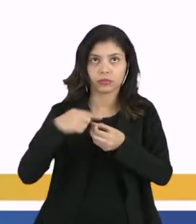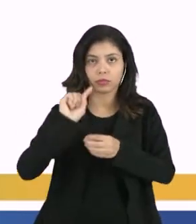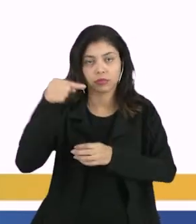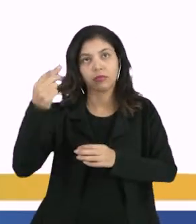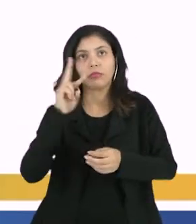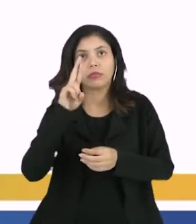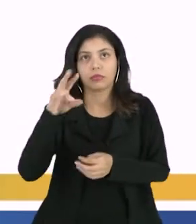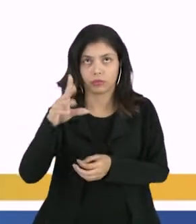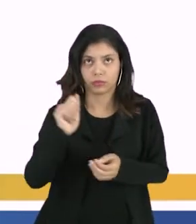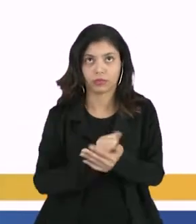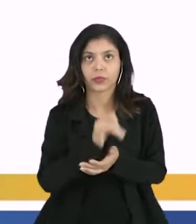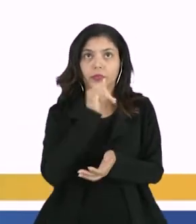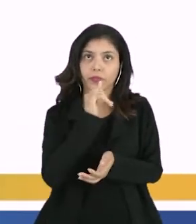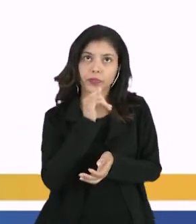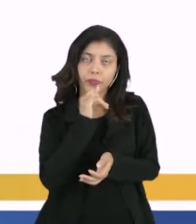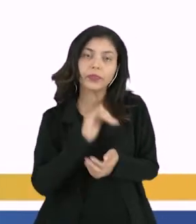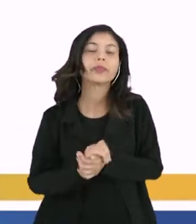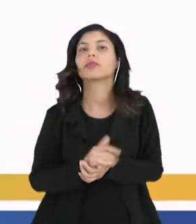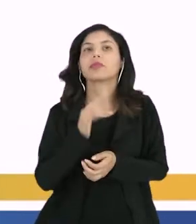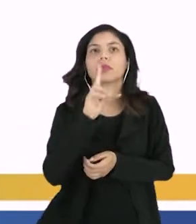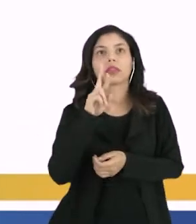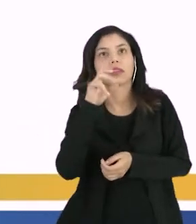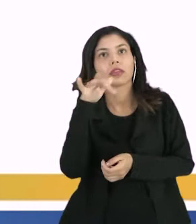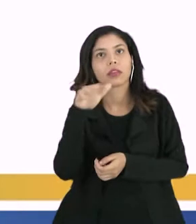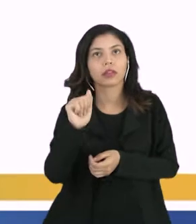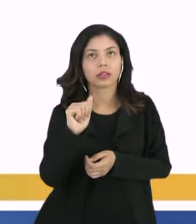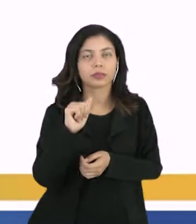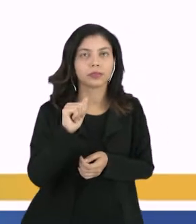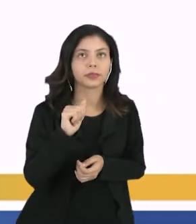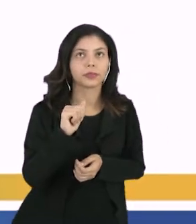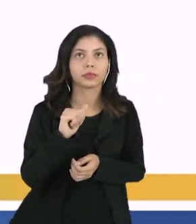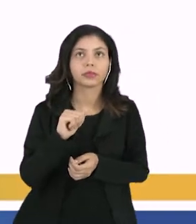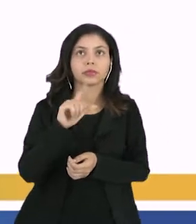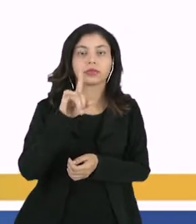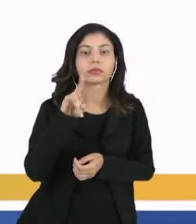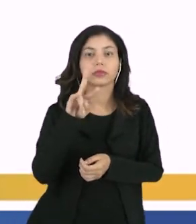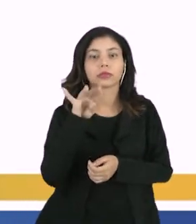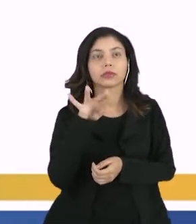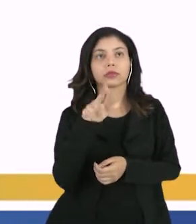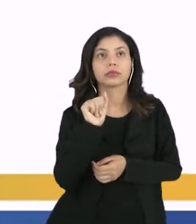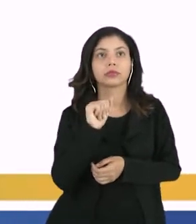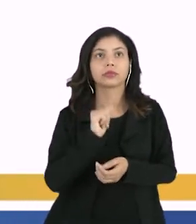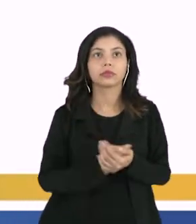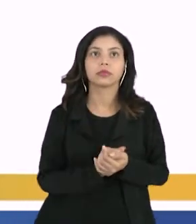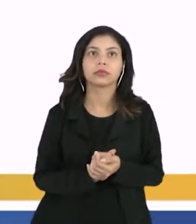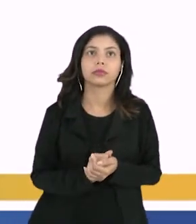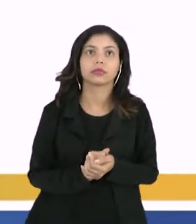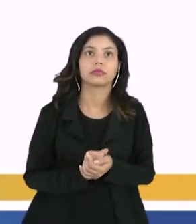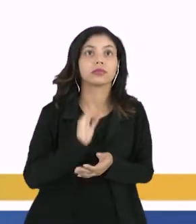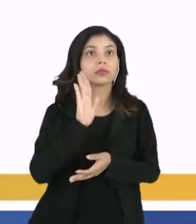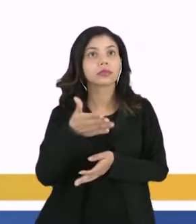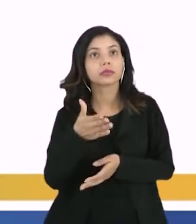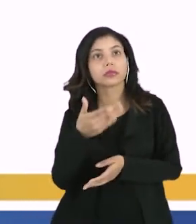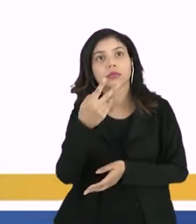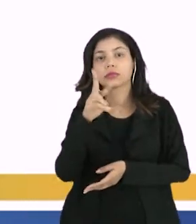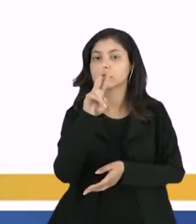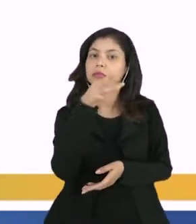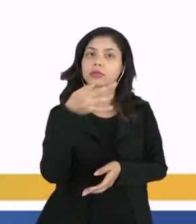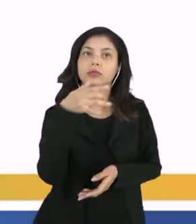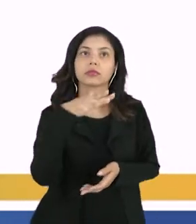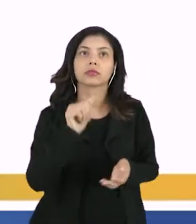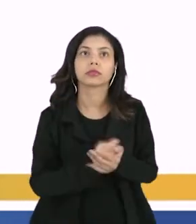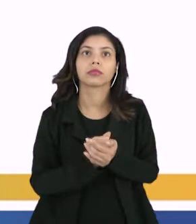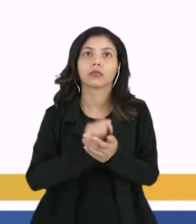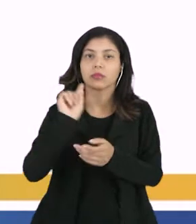vêm depois do radical, por exemplo, folhagem e livraria. E já os